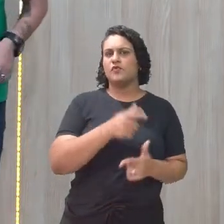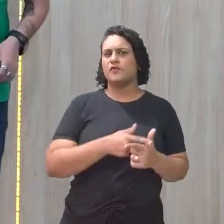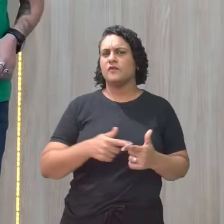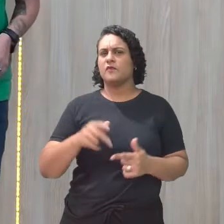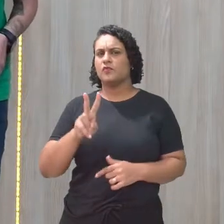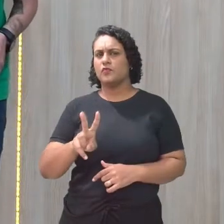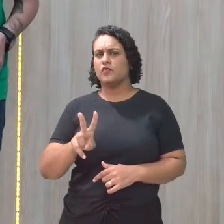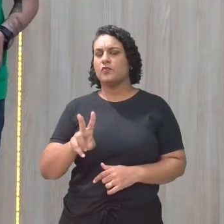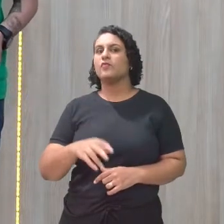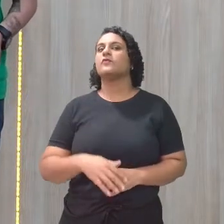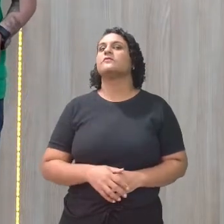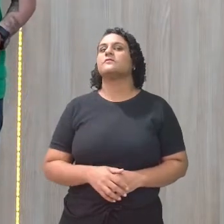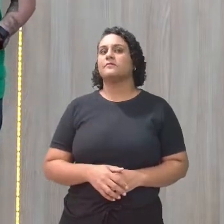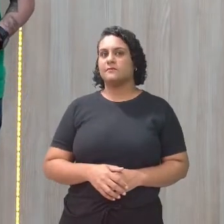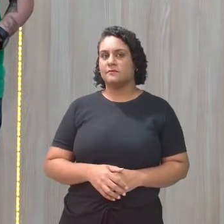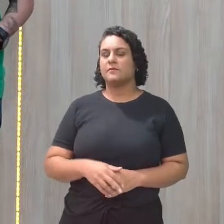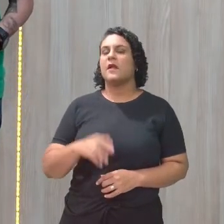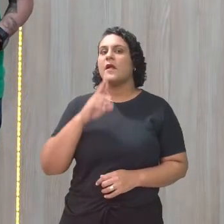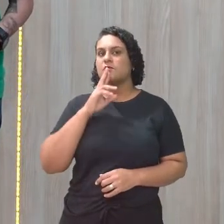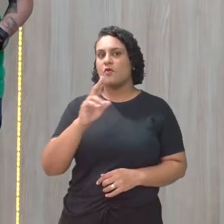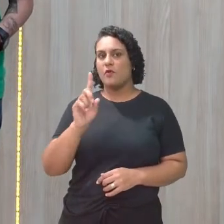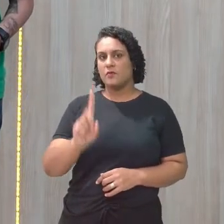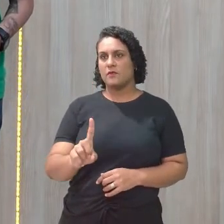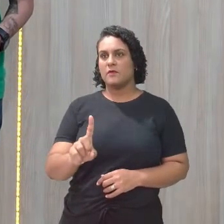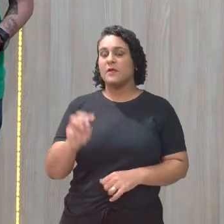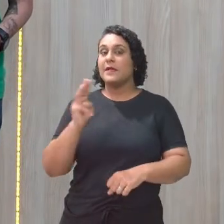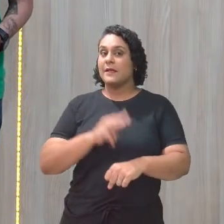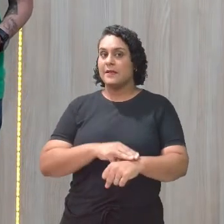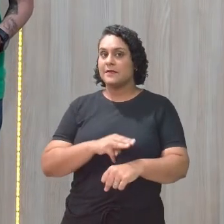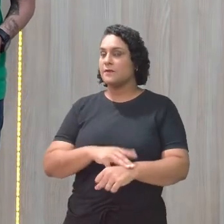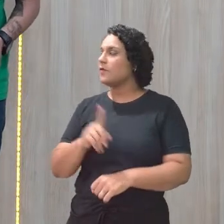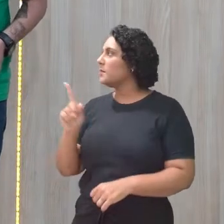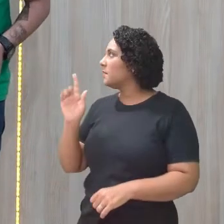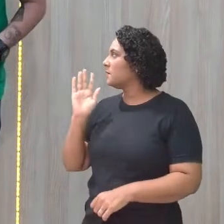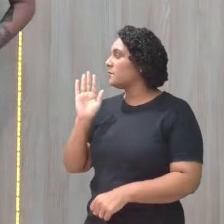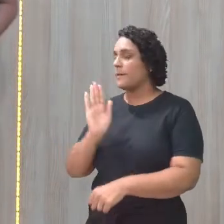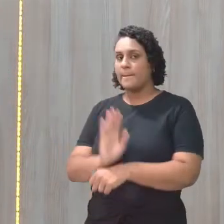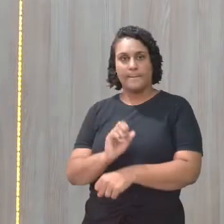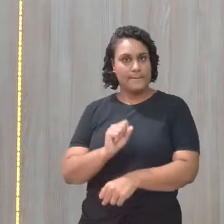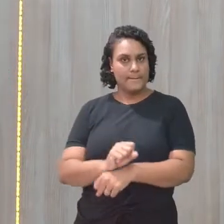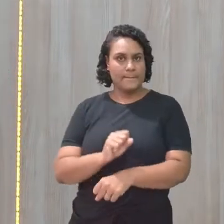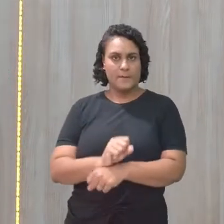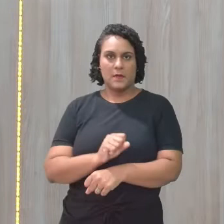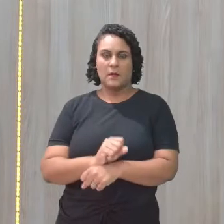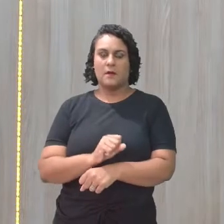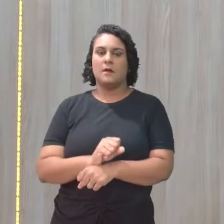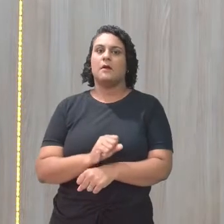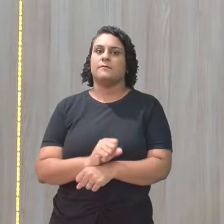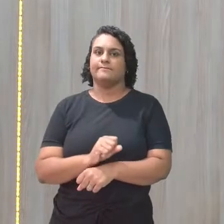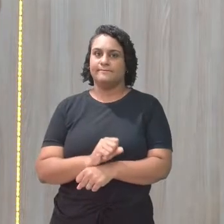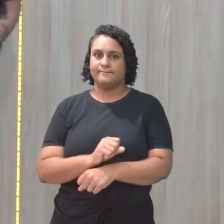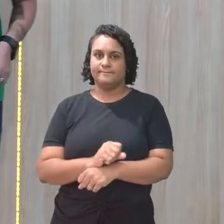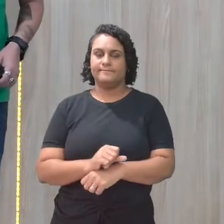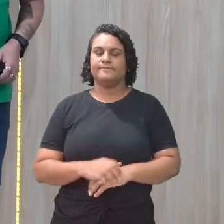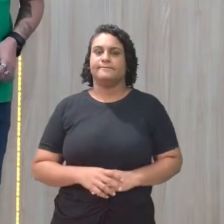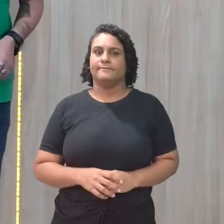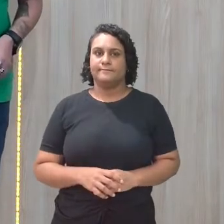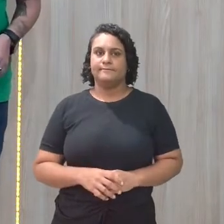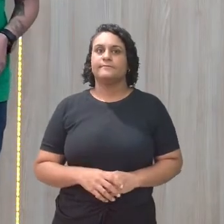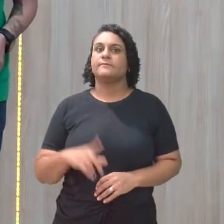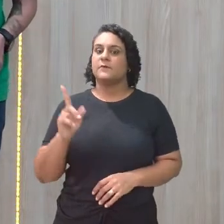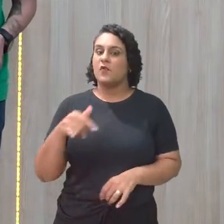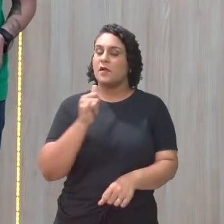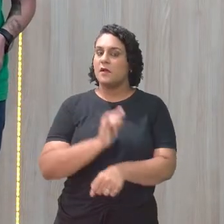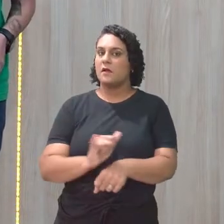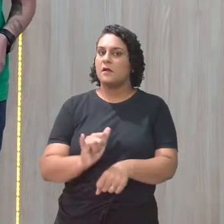2 dá 1. Quando chega nesse momento, ó, para. É exatamente o momento em que você para. Então, esse